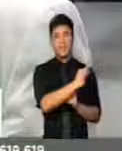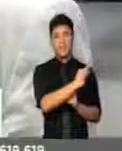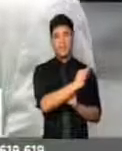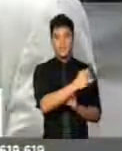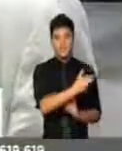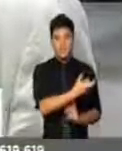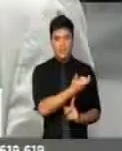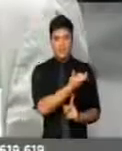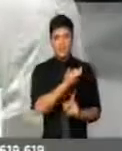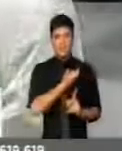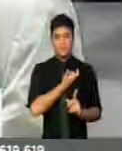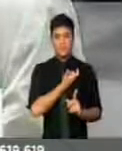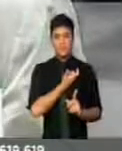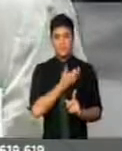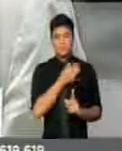casa